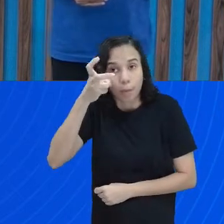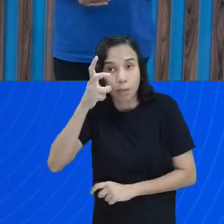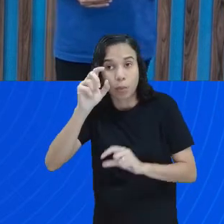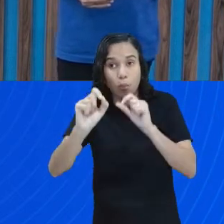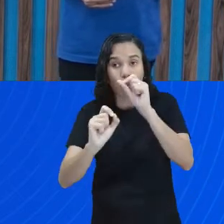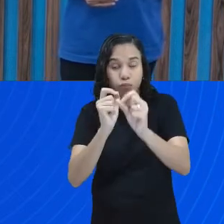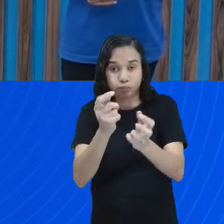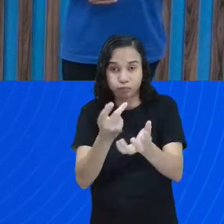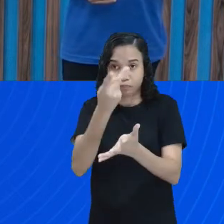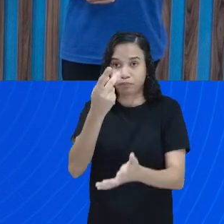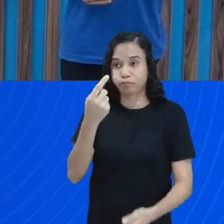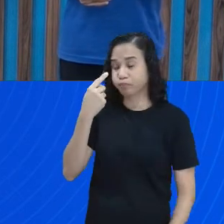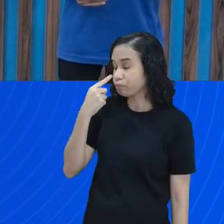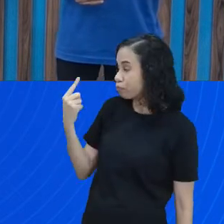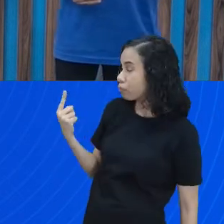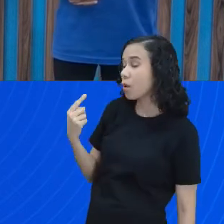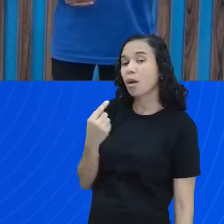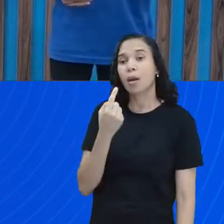acontecer. Vai dar